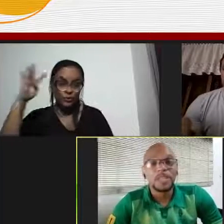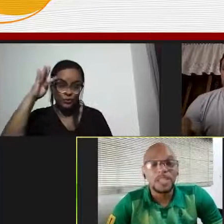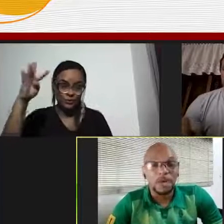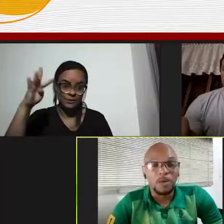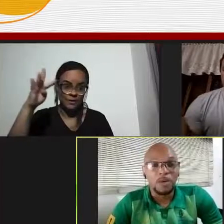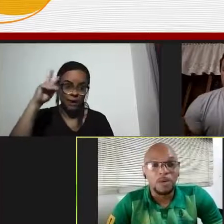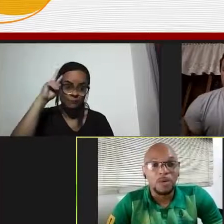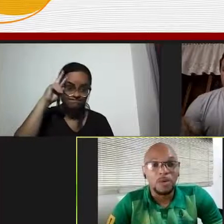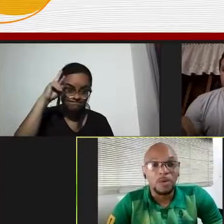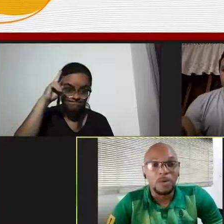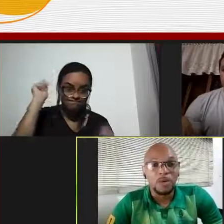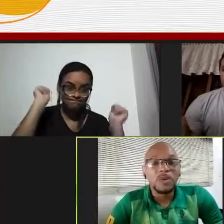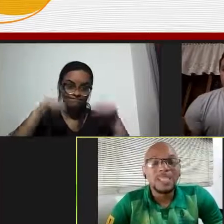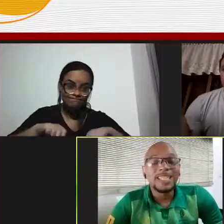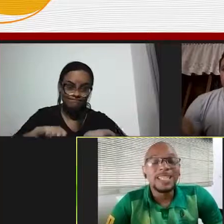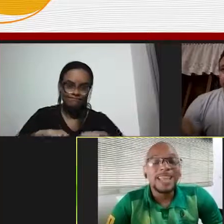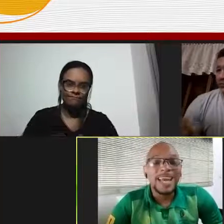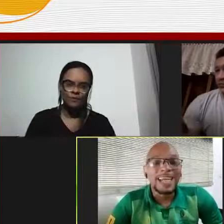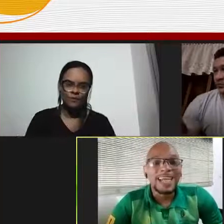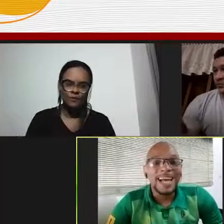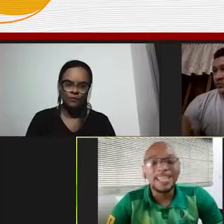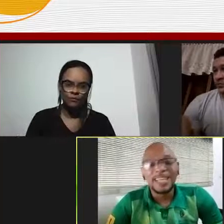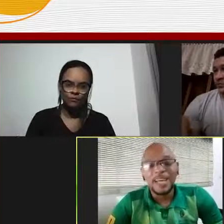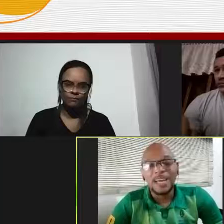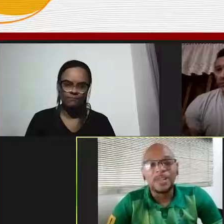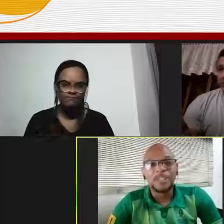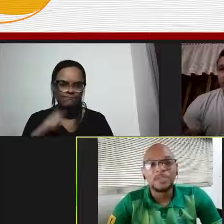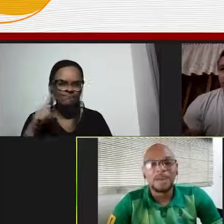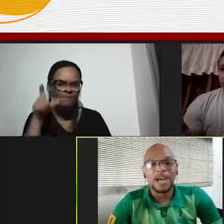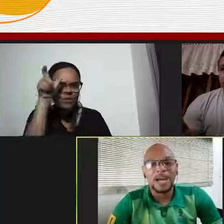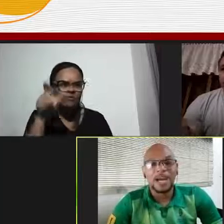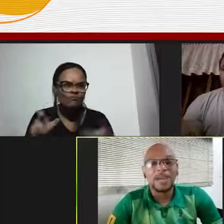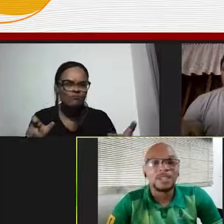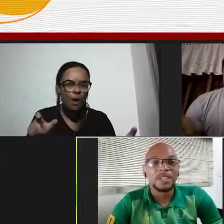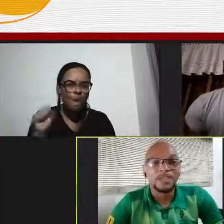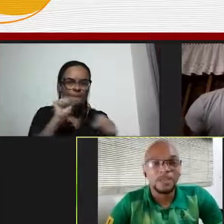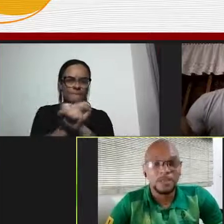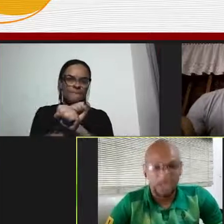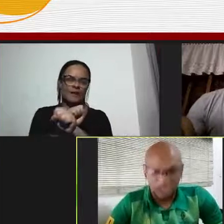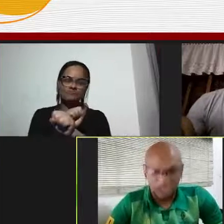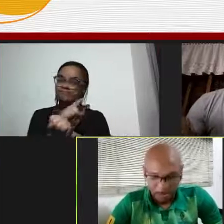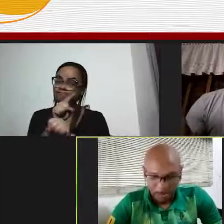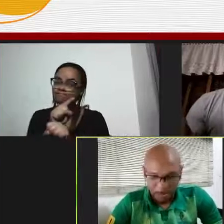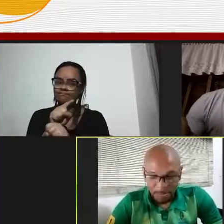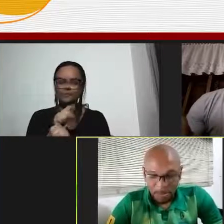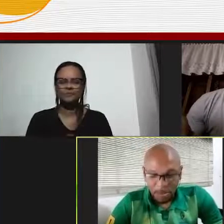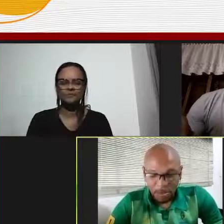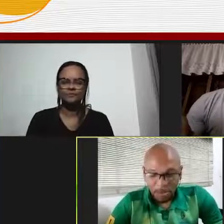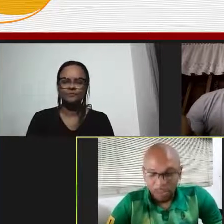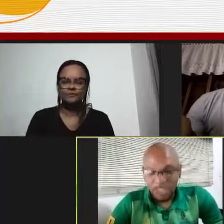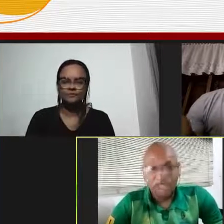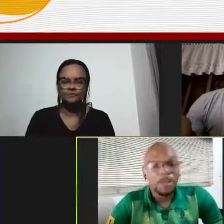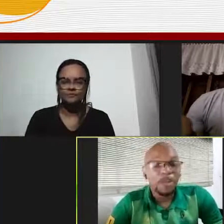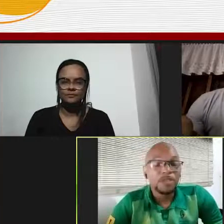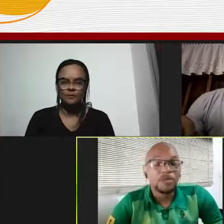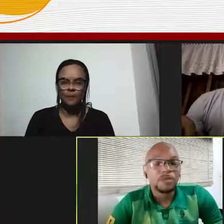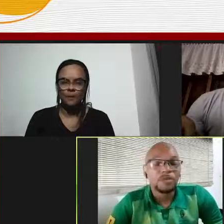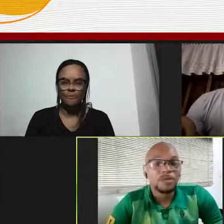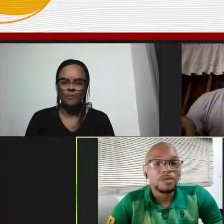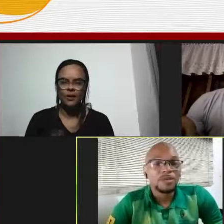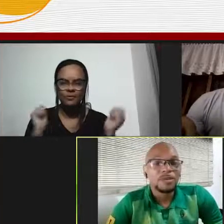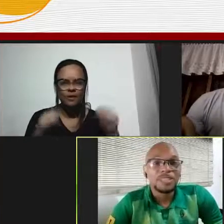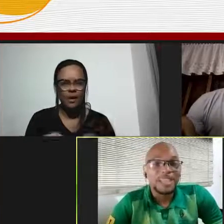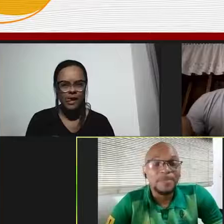seu potencial. Ninguém, nada e ninguém pode te parar, a não ser você mesmo. Você pode